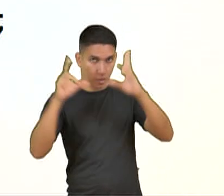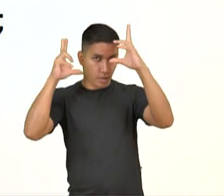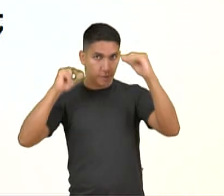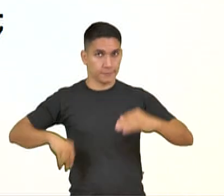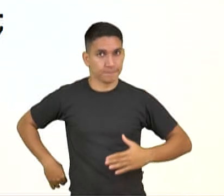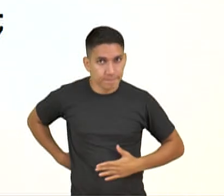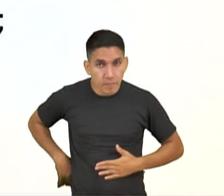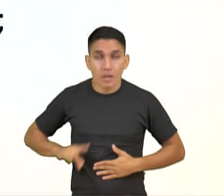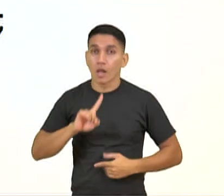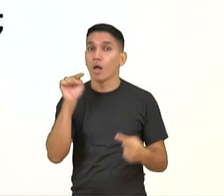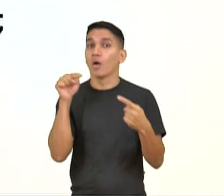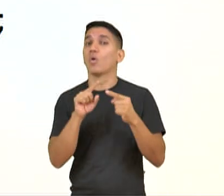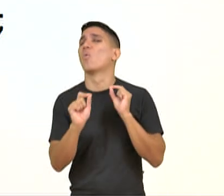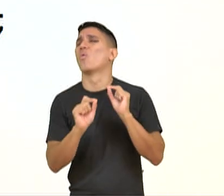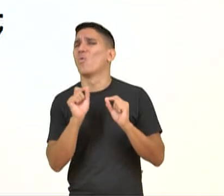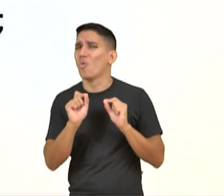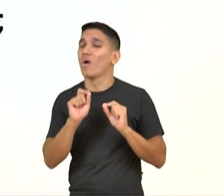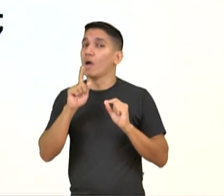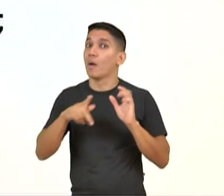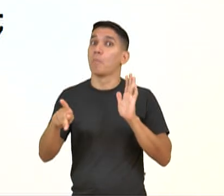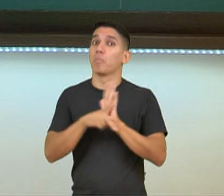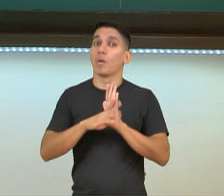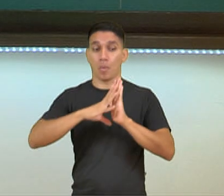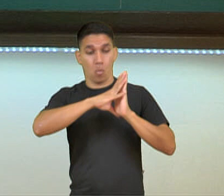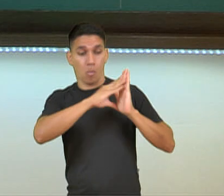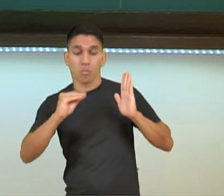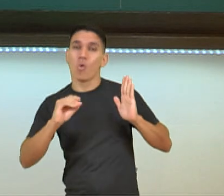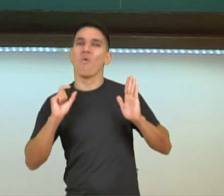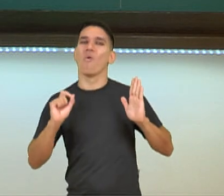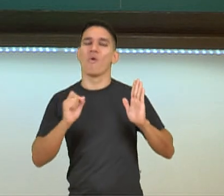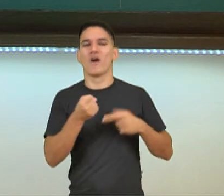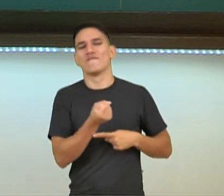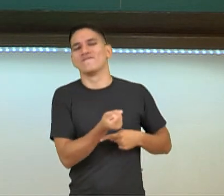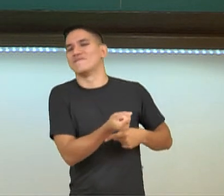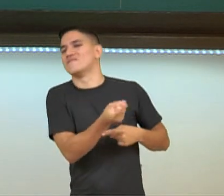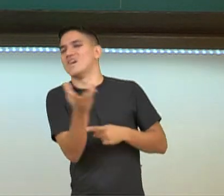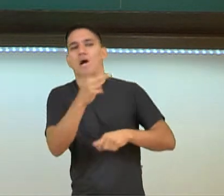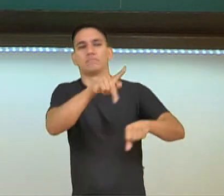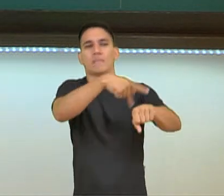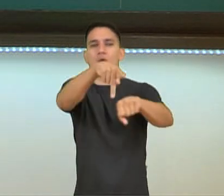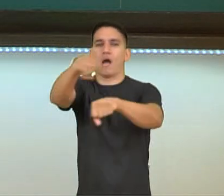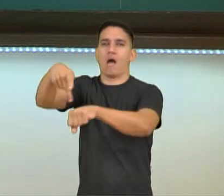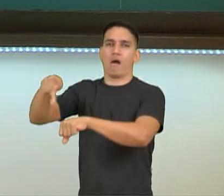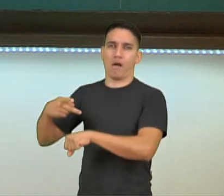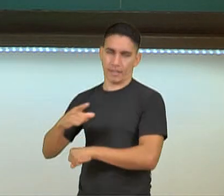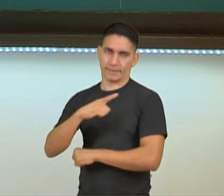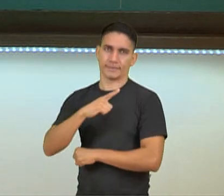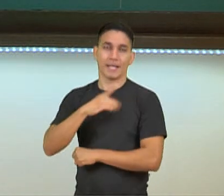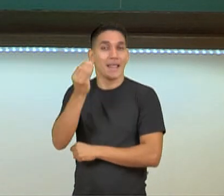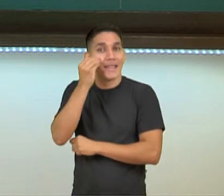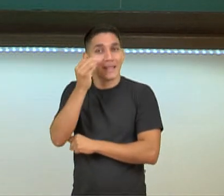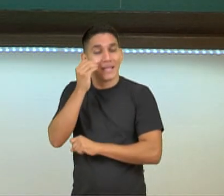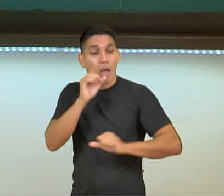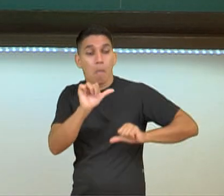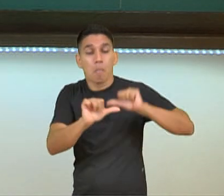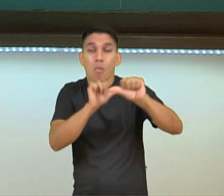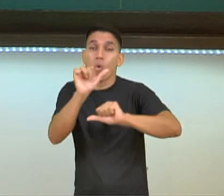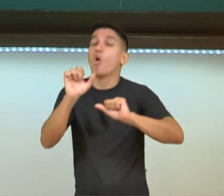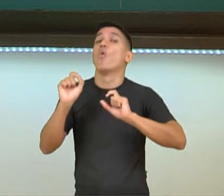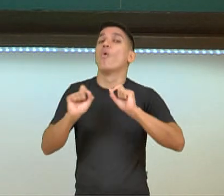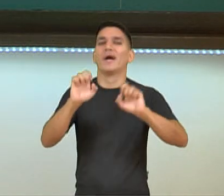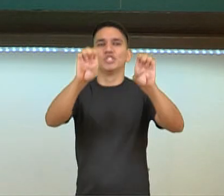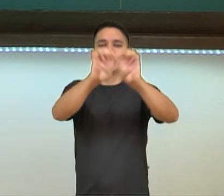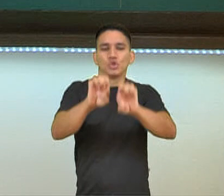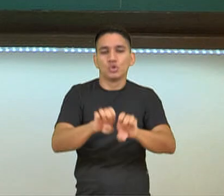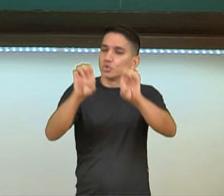tem que ver que ele serviu como um modelo em várias nações para tentar modificar a estrutura de como